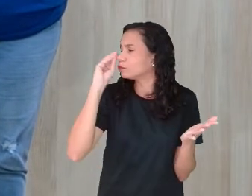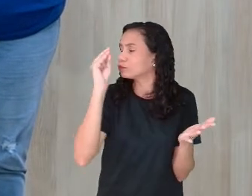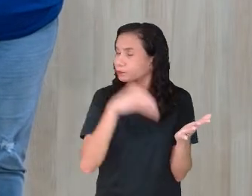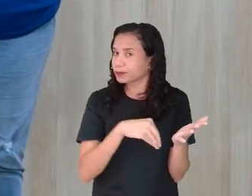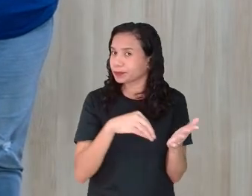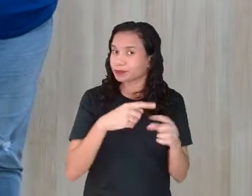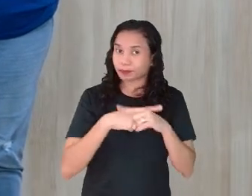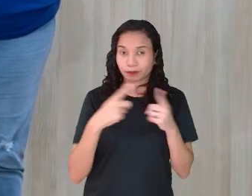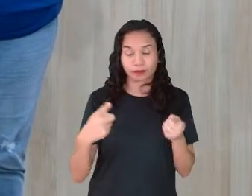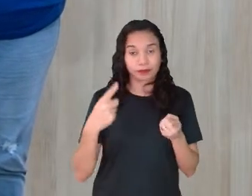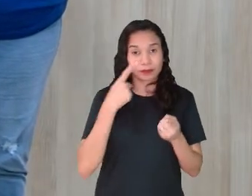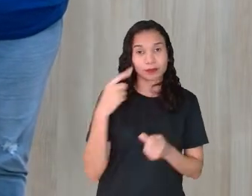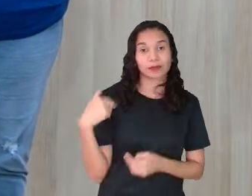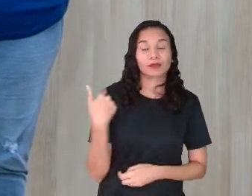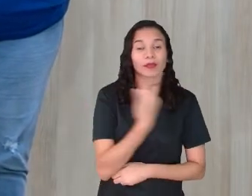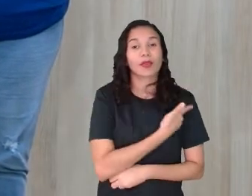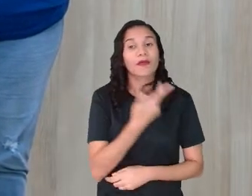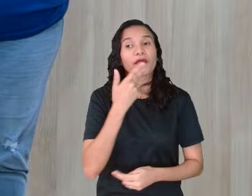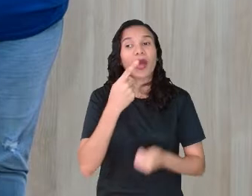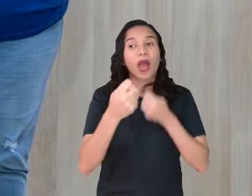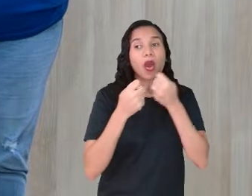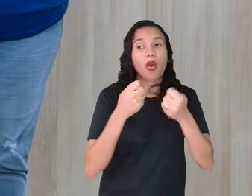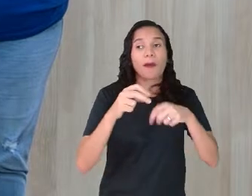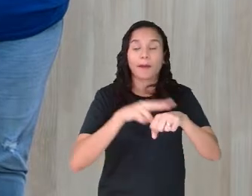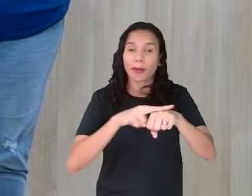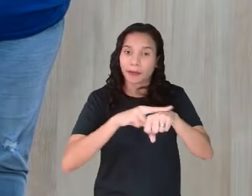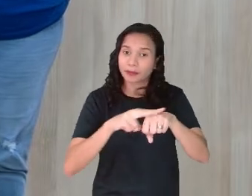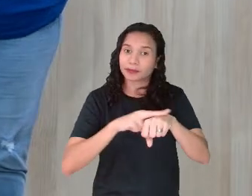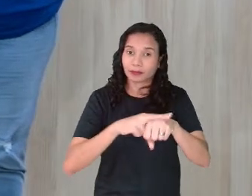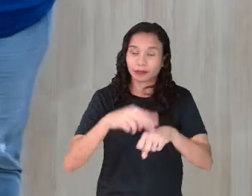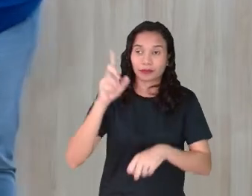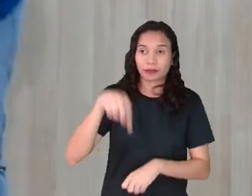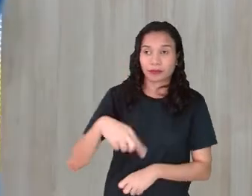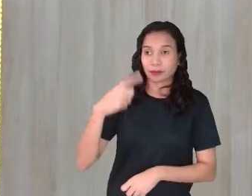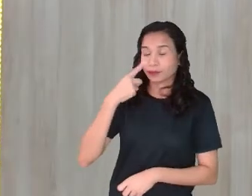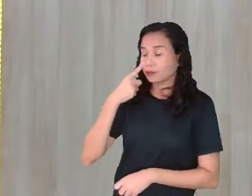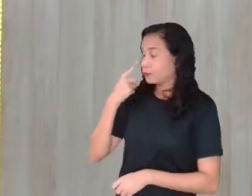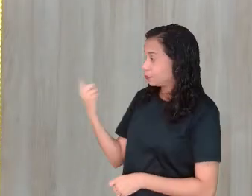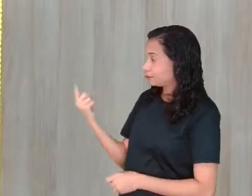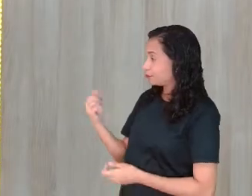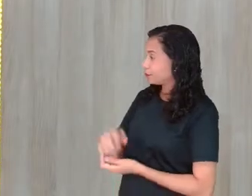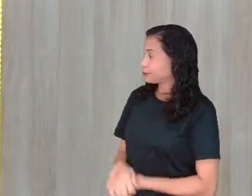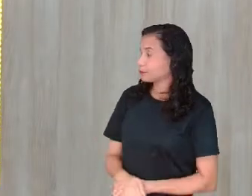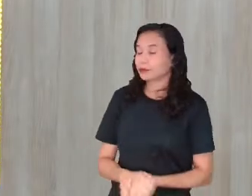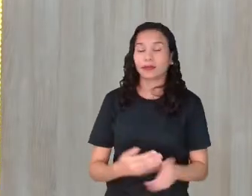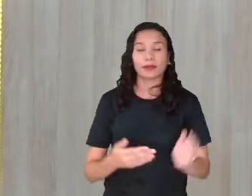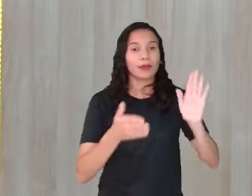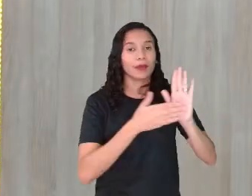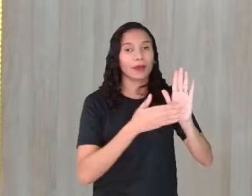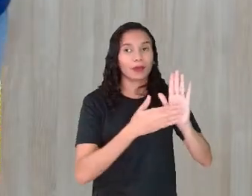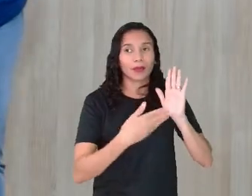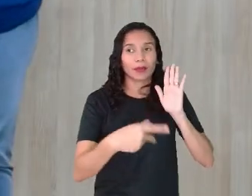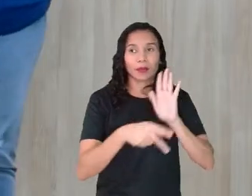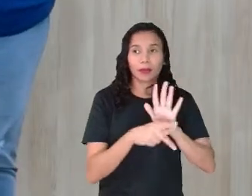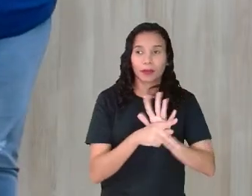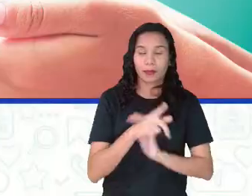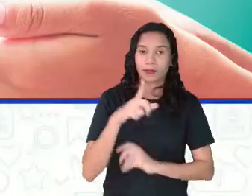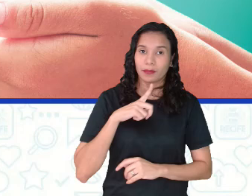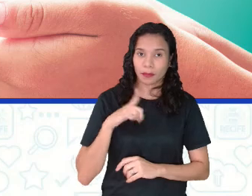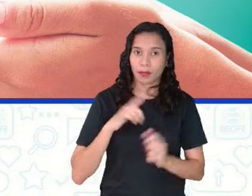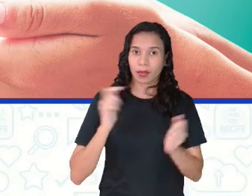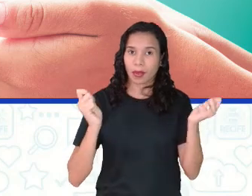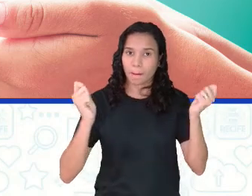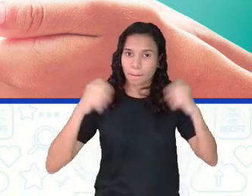acontecendo. Mas, enfim, a gente está falando aqui de economia verde, né, que é justamente uma proposta, né, para